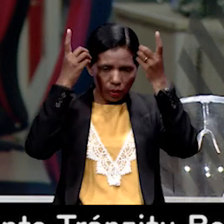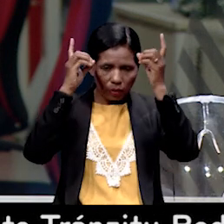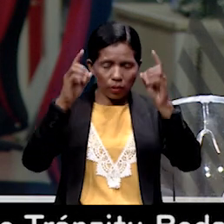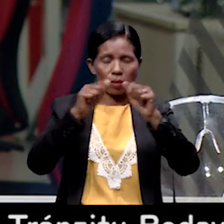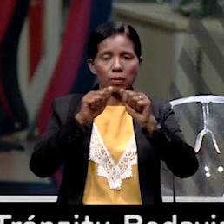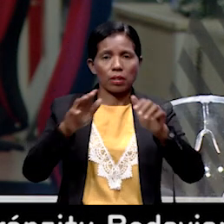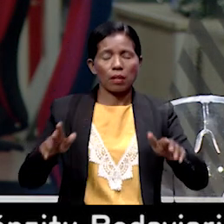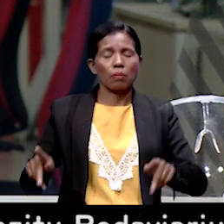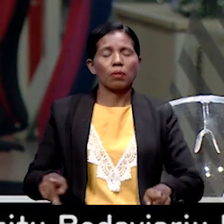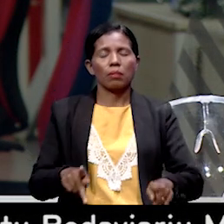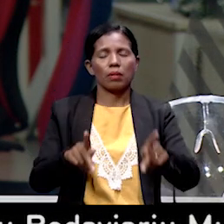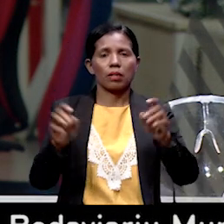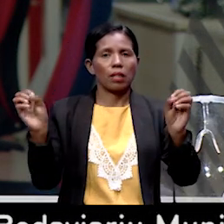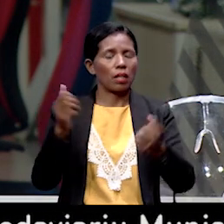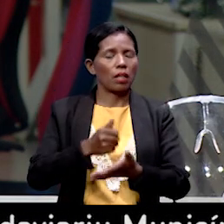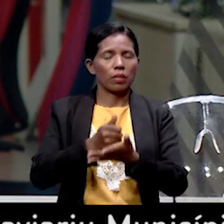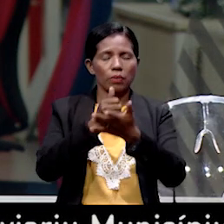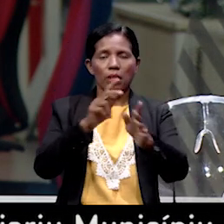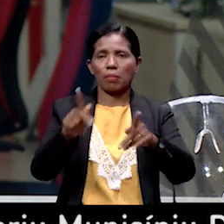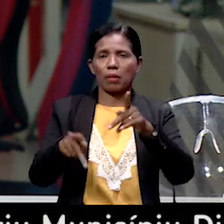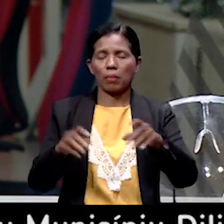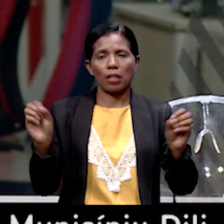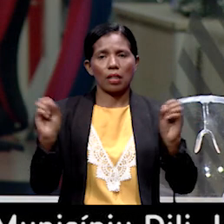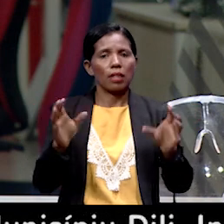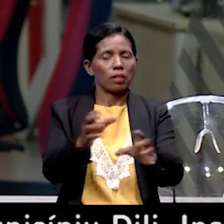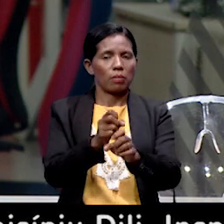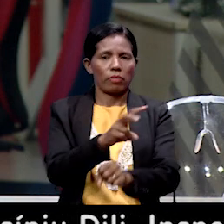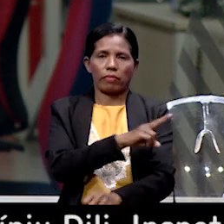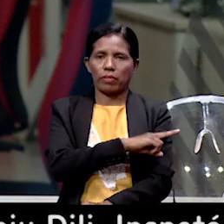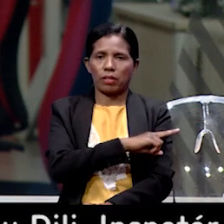administração pública se ela atende a Emanibela Simo vacina.